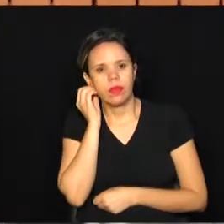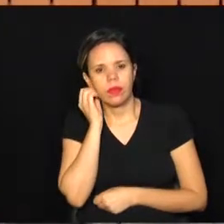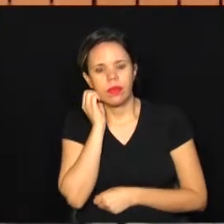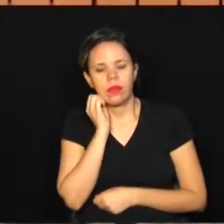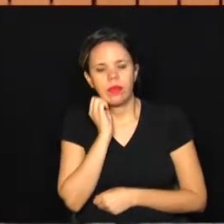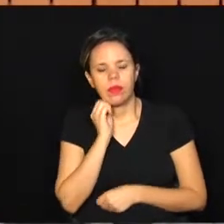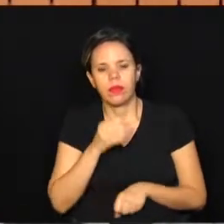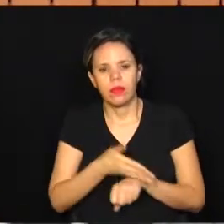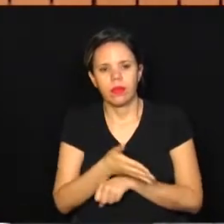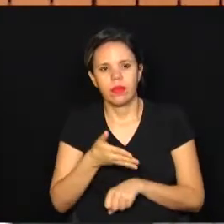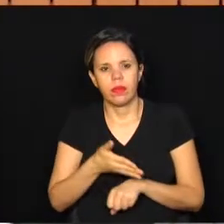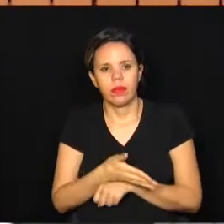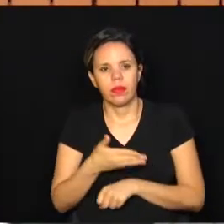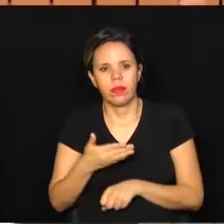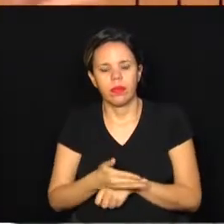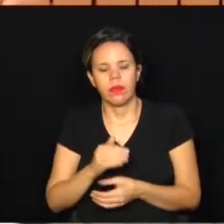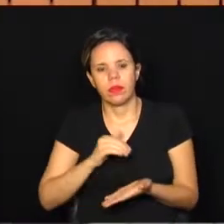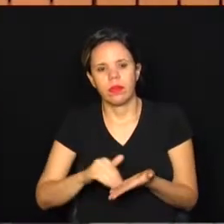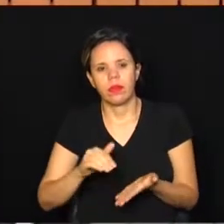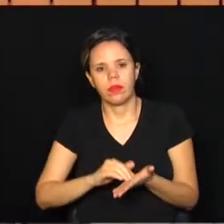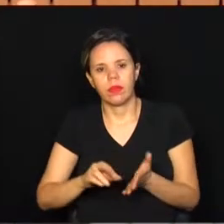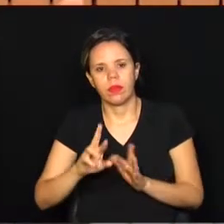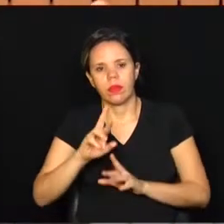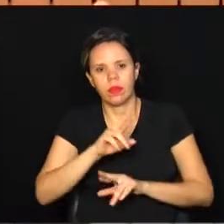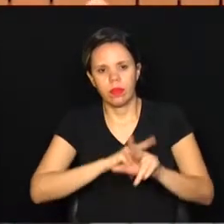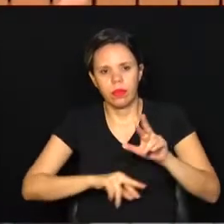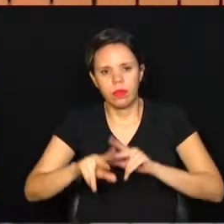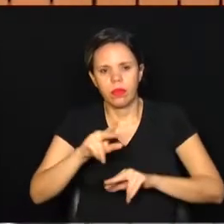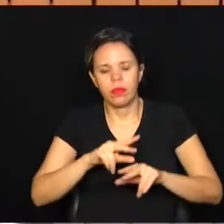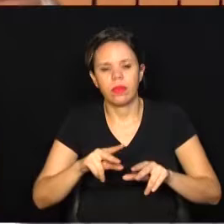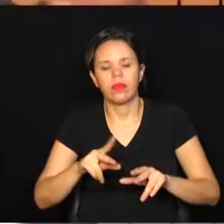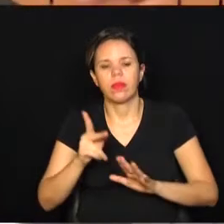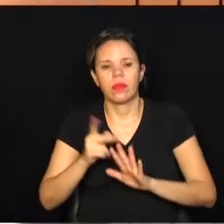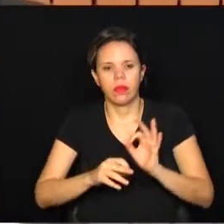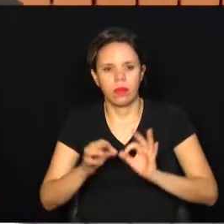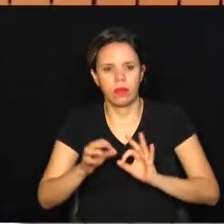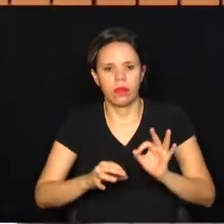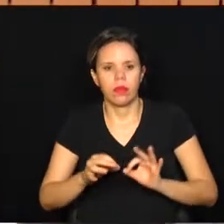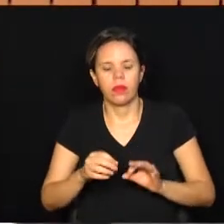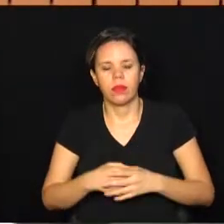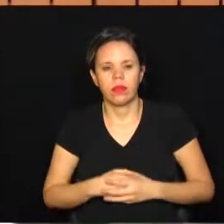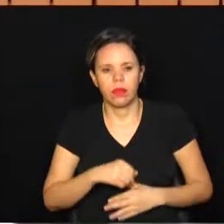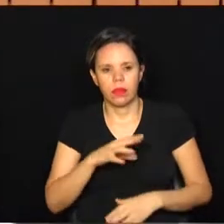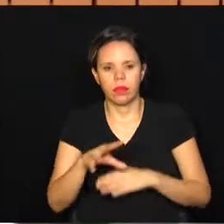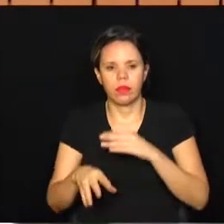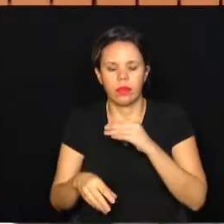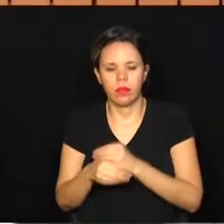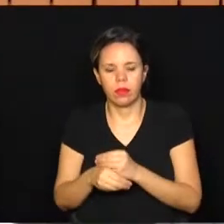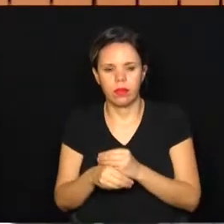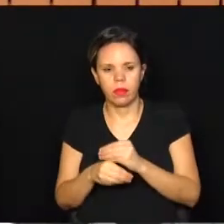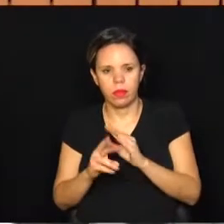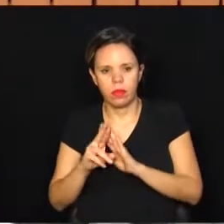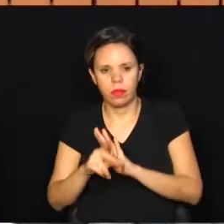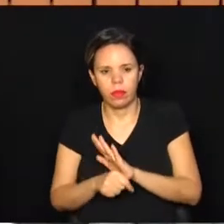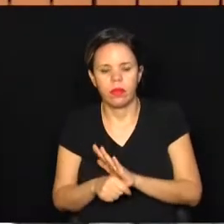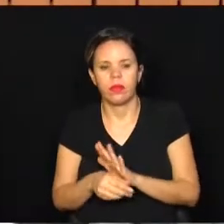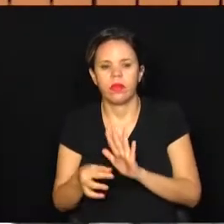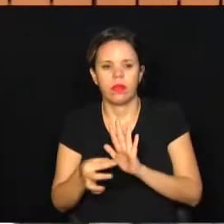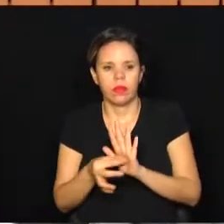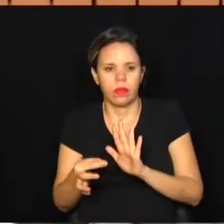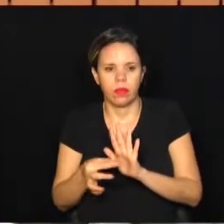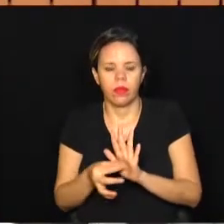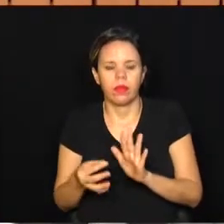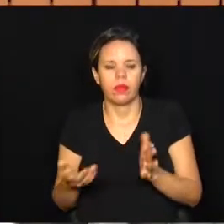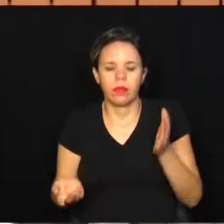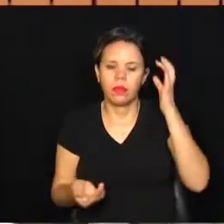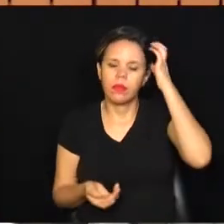a participação das outras secretarias, não tenha dúvida, porque o planejamento ele é composto, né, por vários olhares,